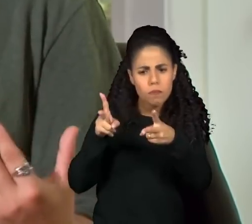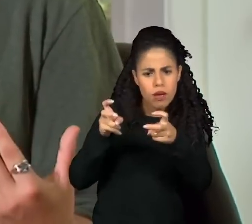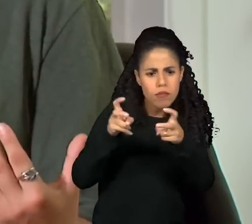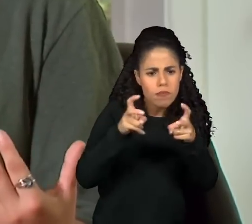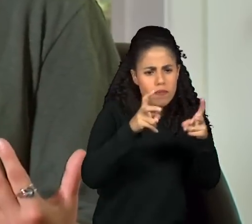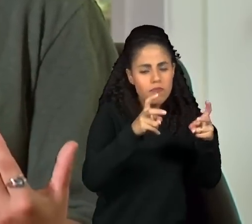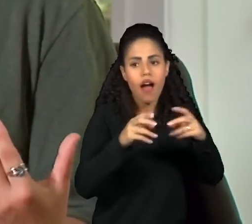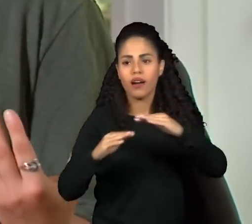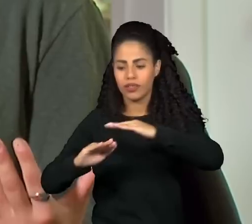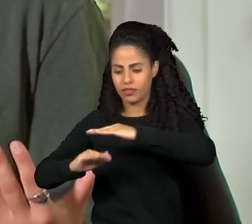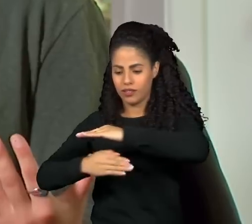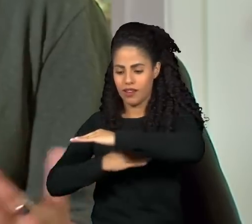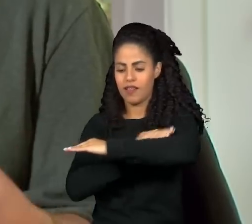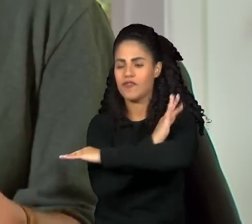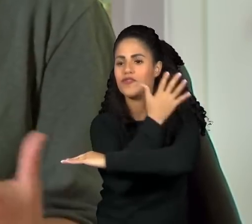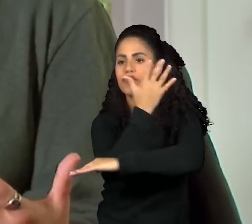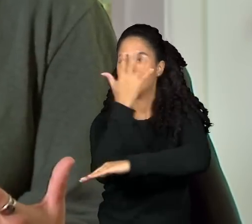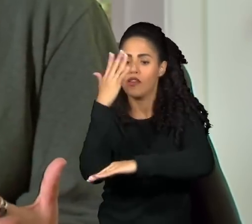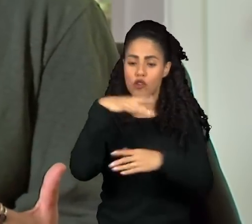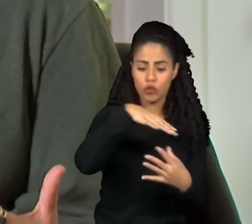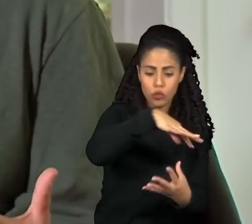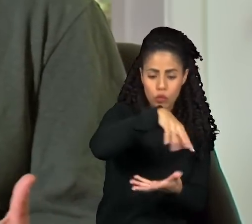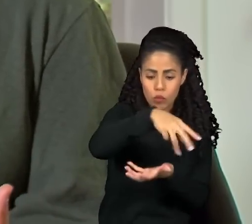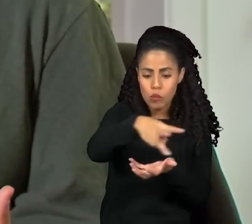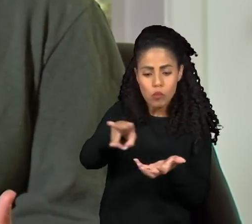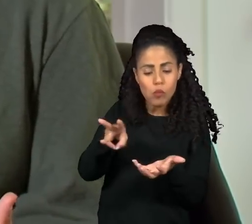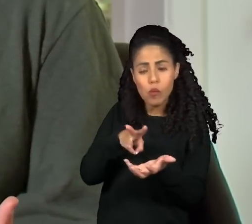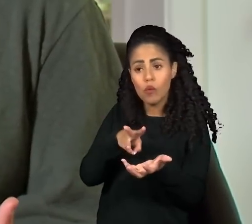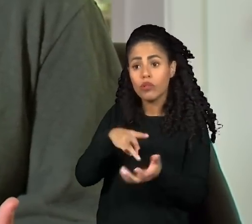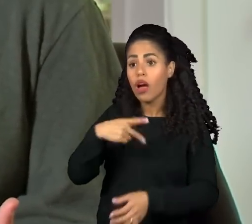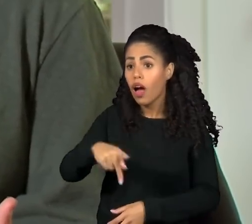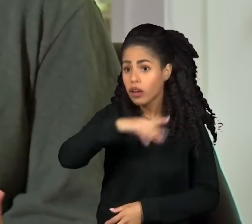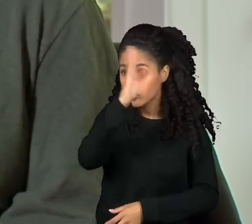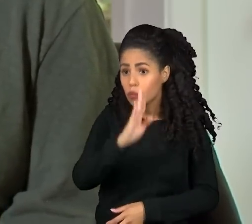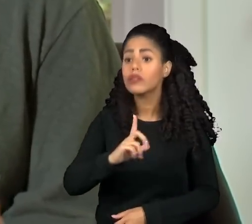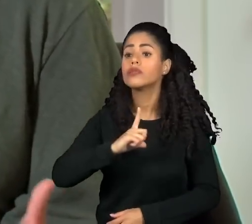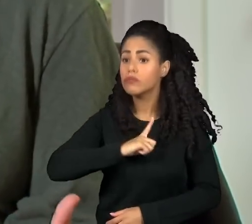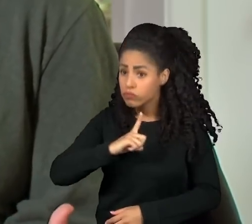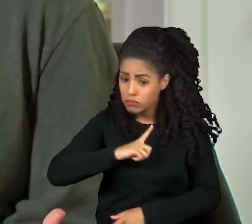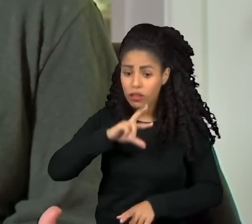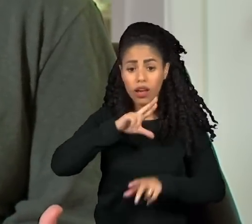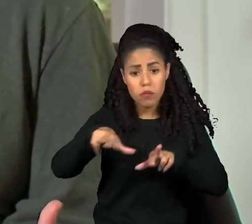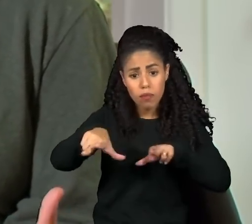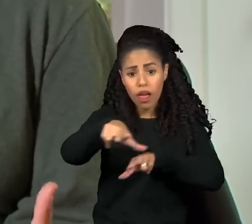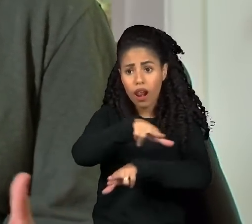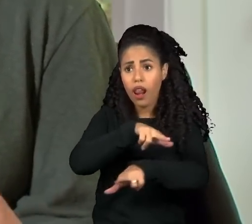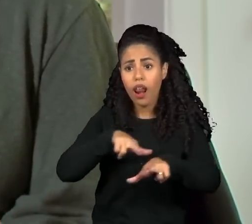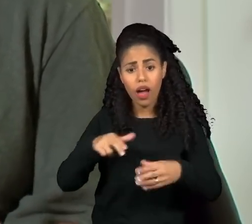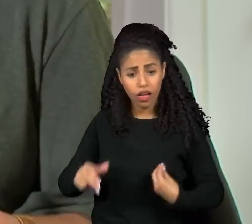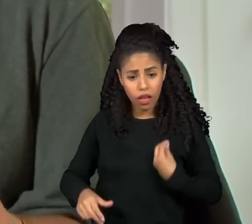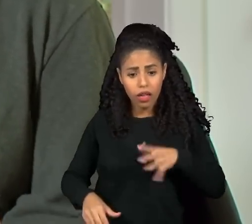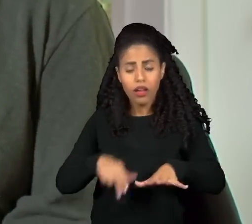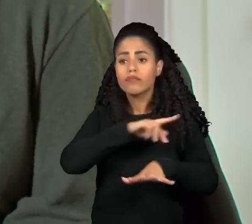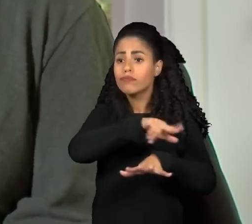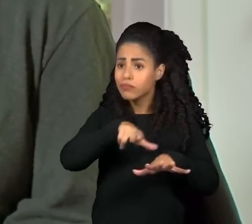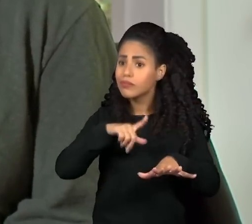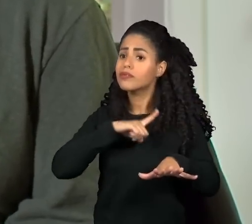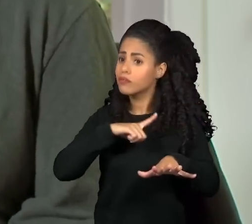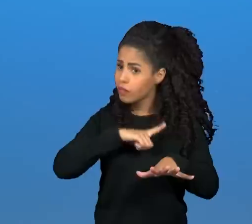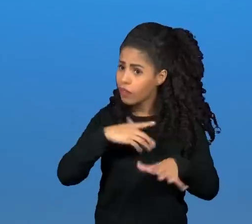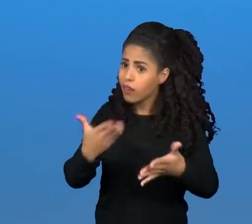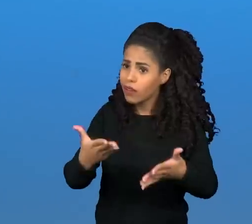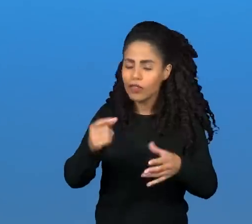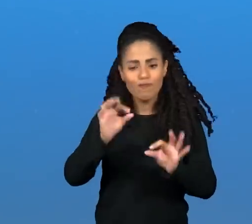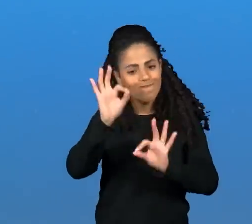da biodiversidade do mundo, né? A gente está no país mais biodiverso do mundo e é super relevante que a gente tenha projetos tão